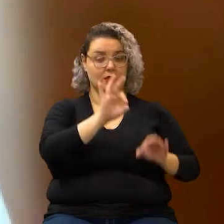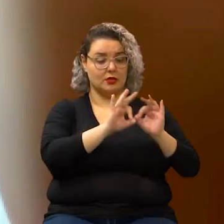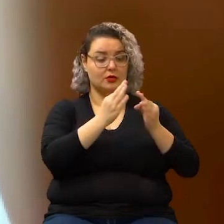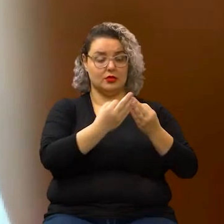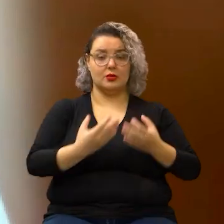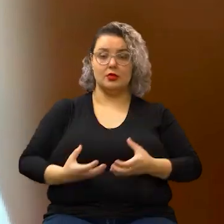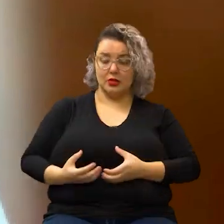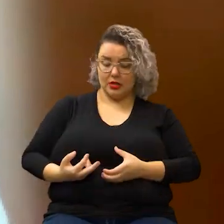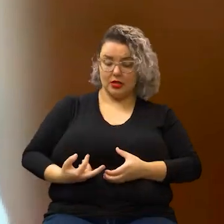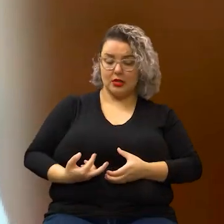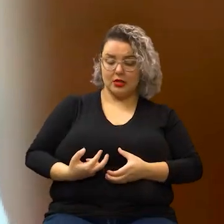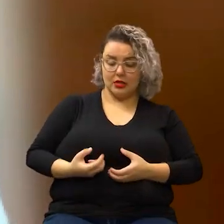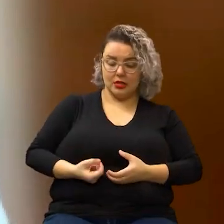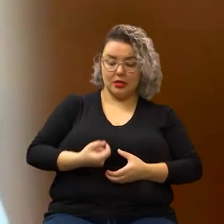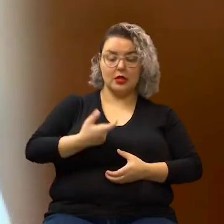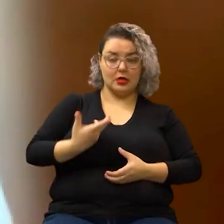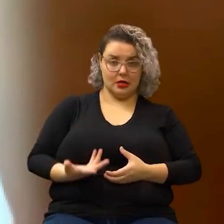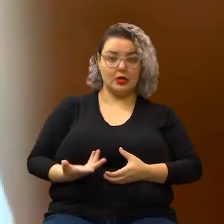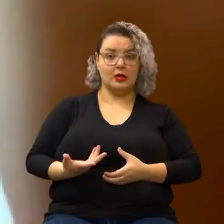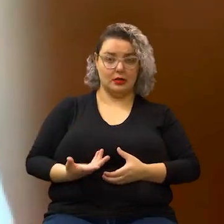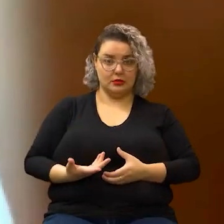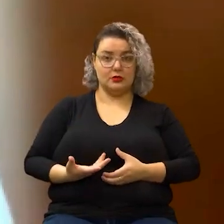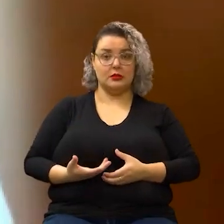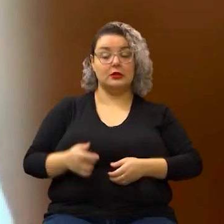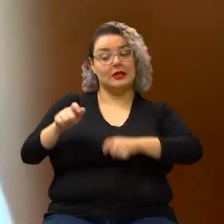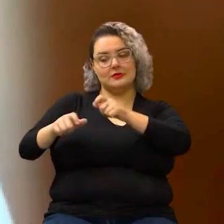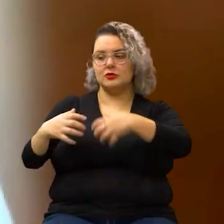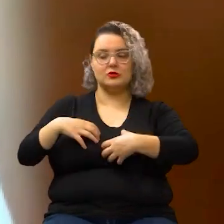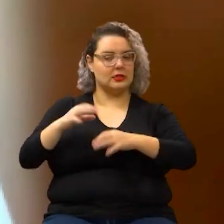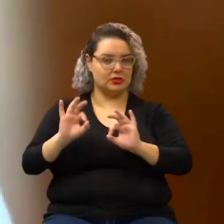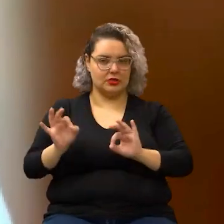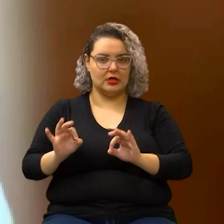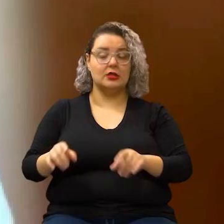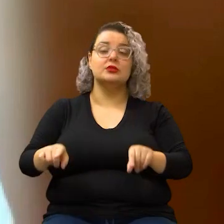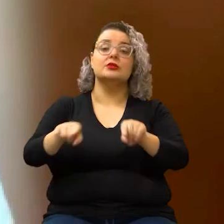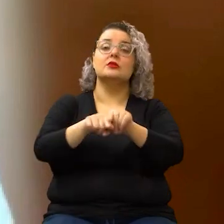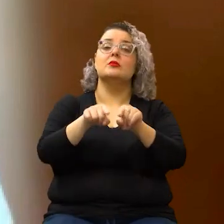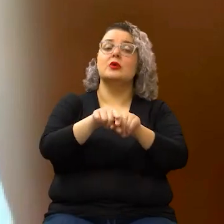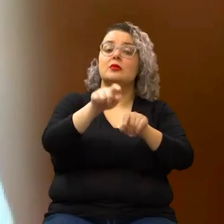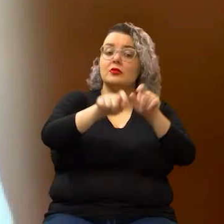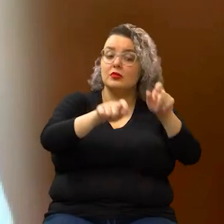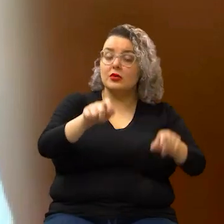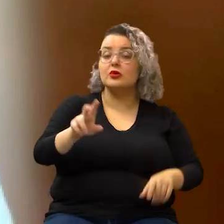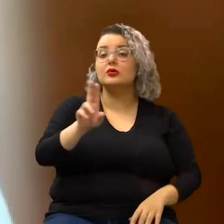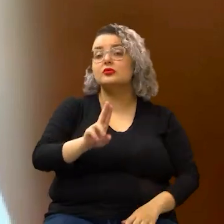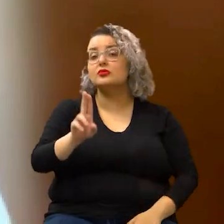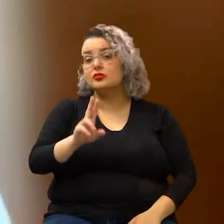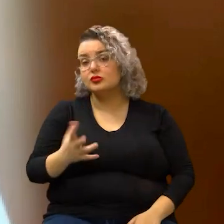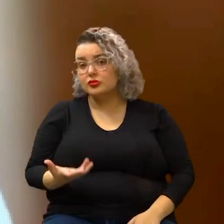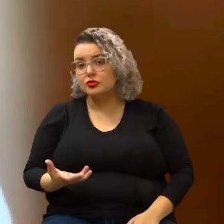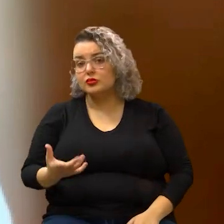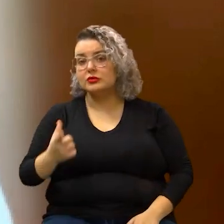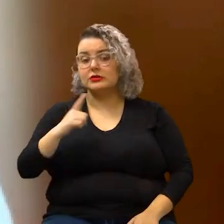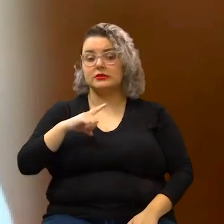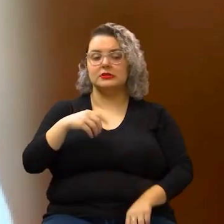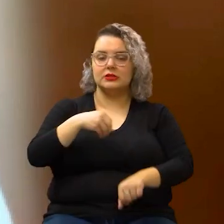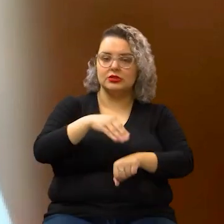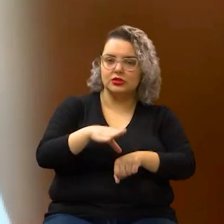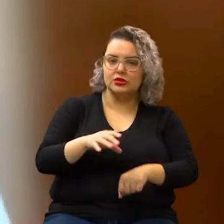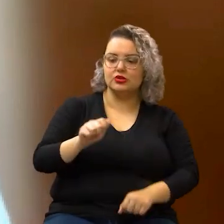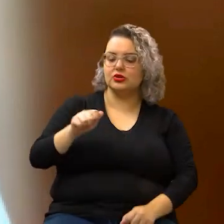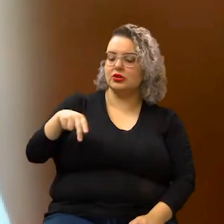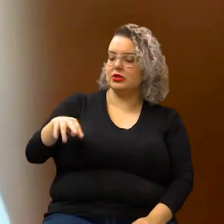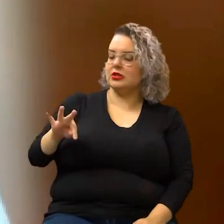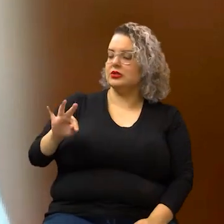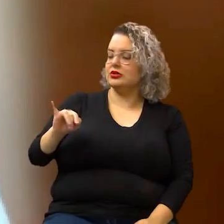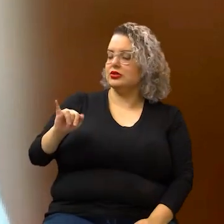histórico familiar e câncer gástrico. Isso nos assintomáticos. Aqueles também que fazem uso, têm